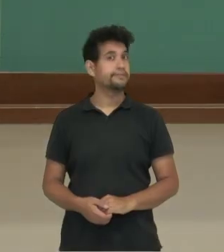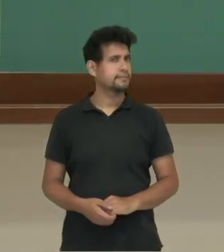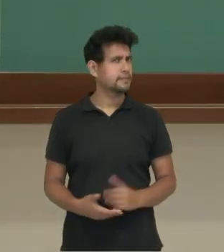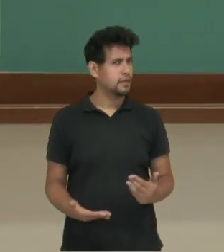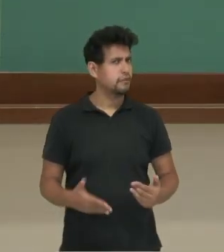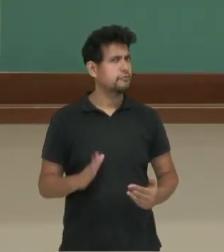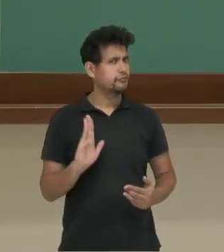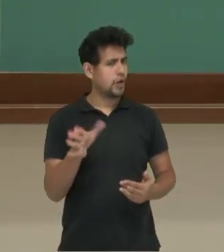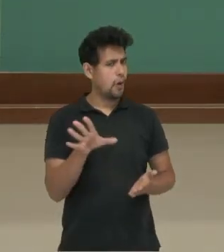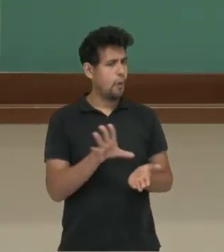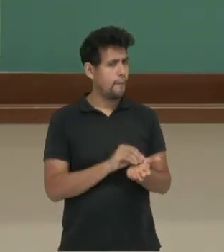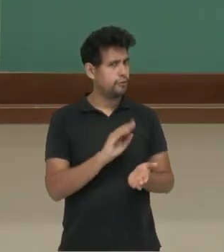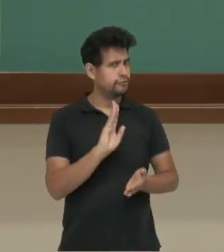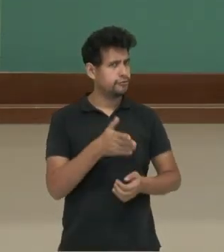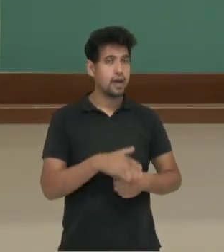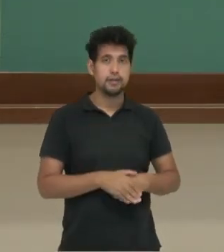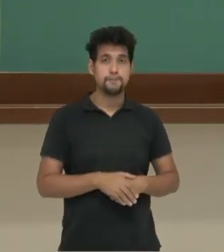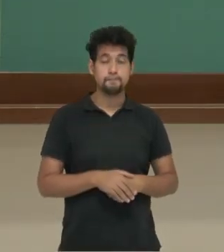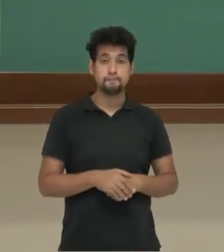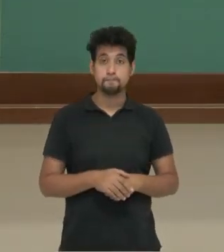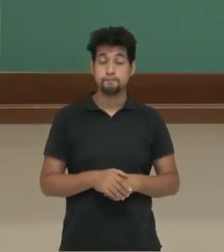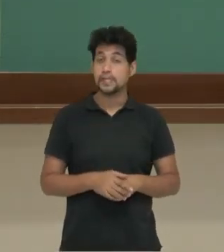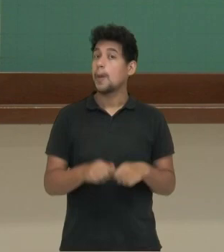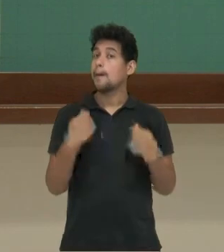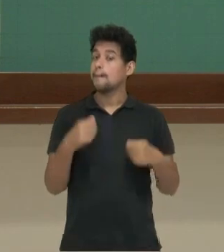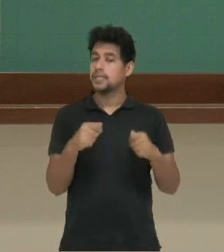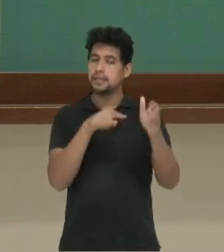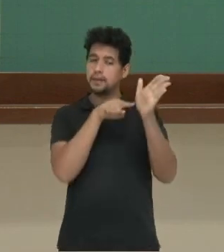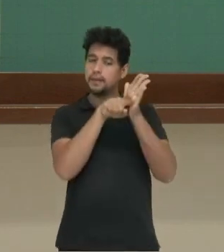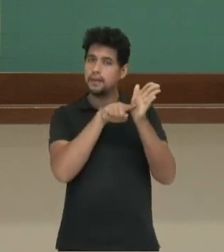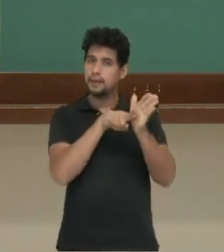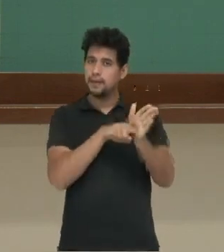E aí, conseguiu copiar? Não esqueça de pesquisar